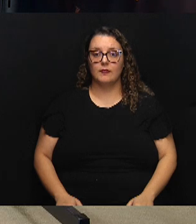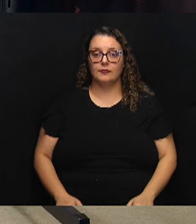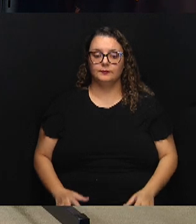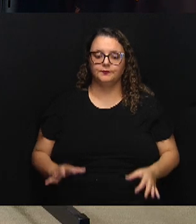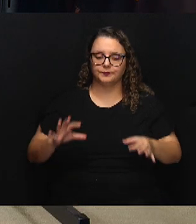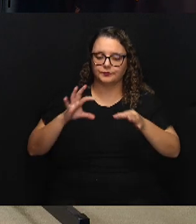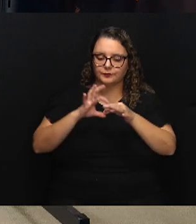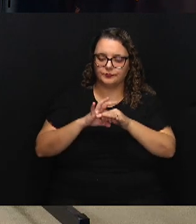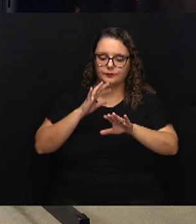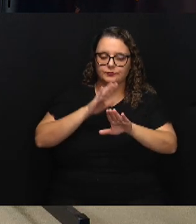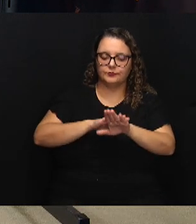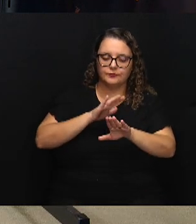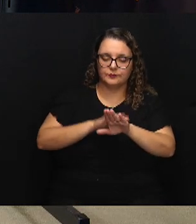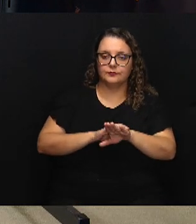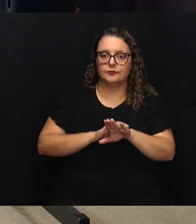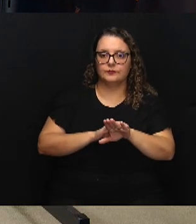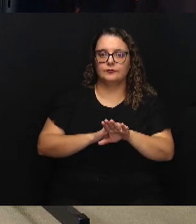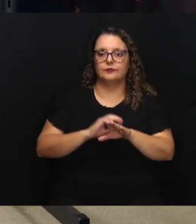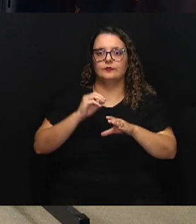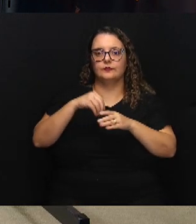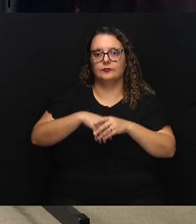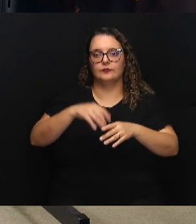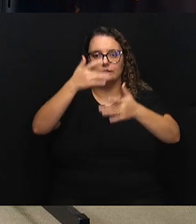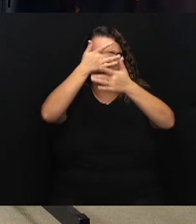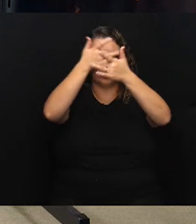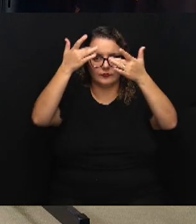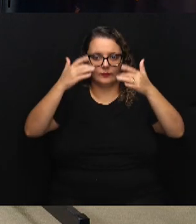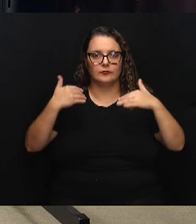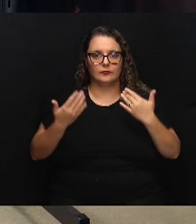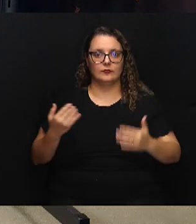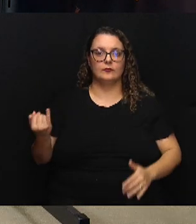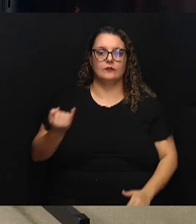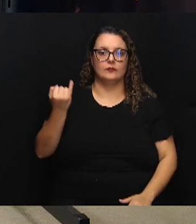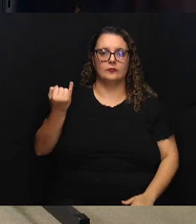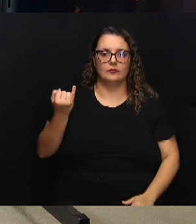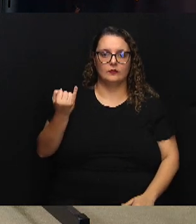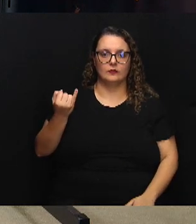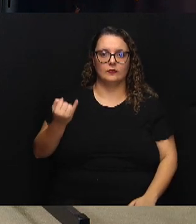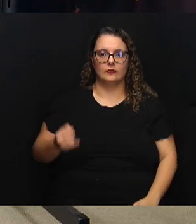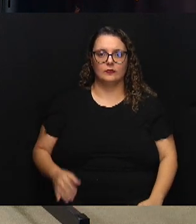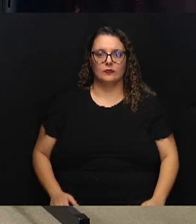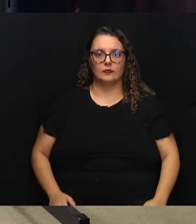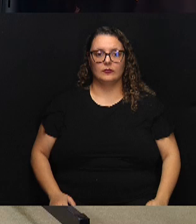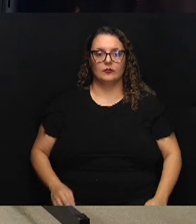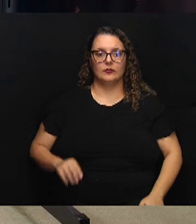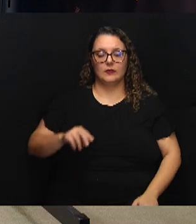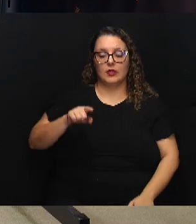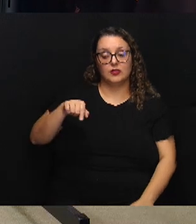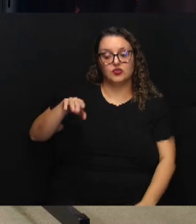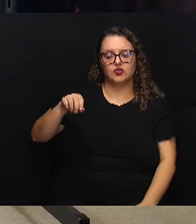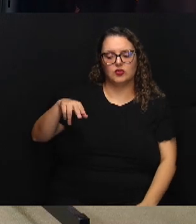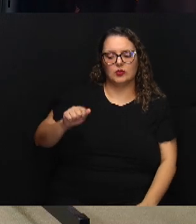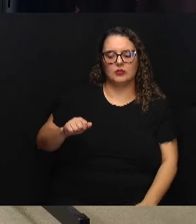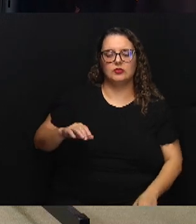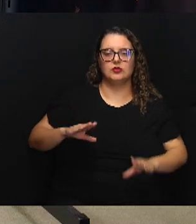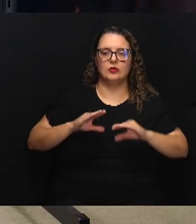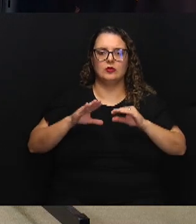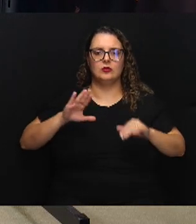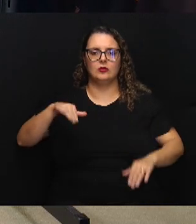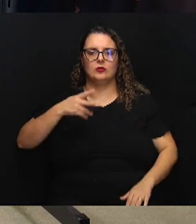tipo de ação, de atitude na nossa saúde mental. Qual é a importância de sair aí da zona de conforto quando a gente fala da